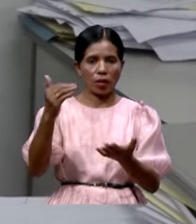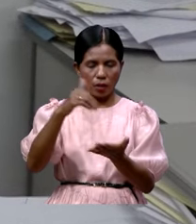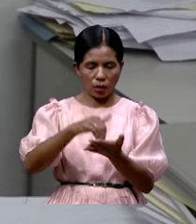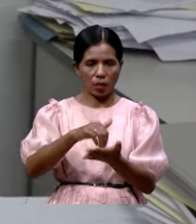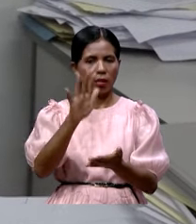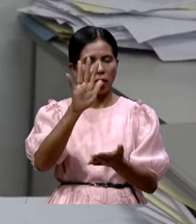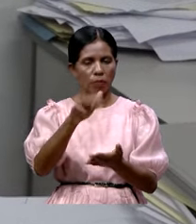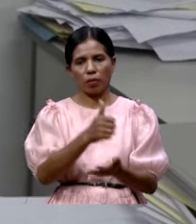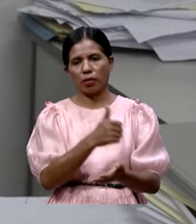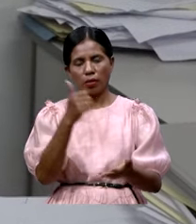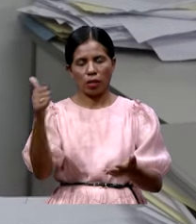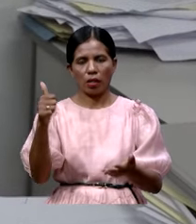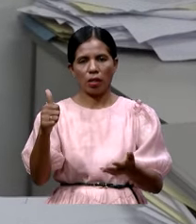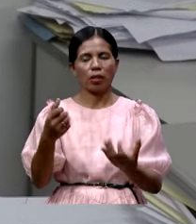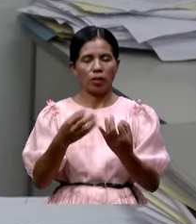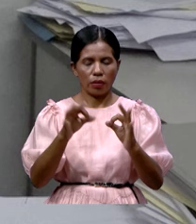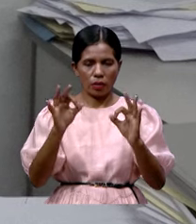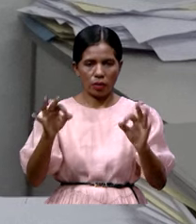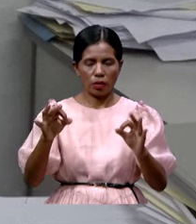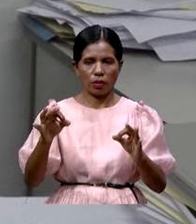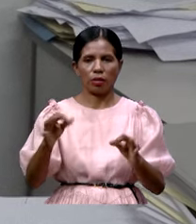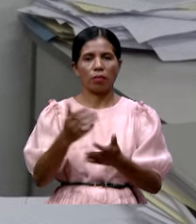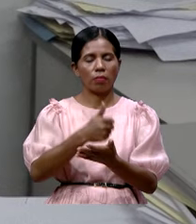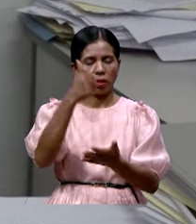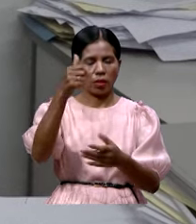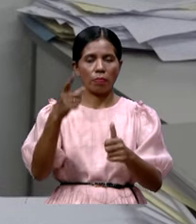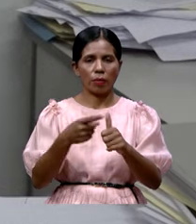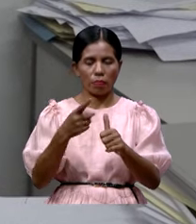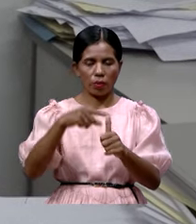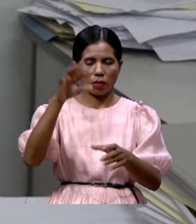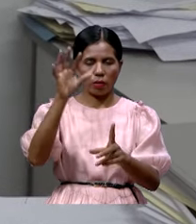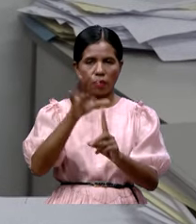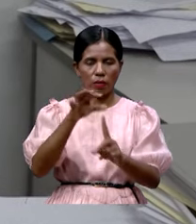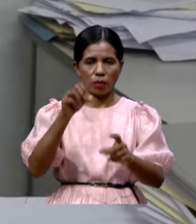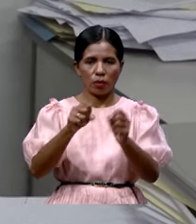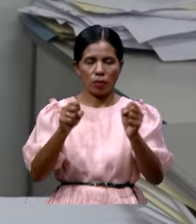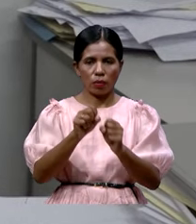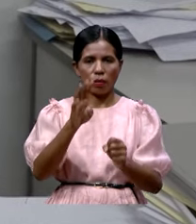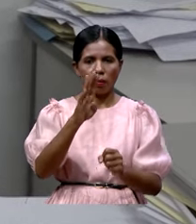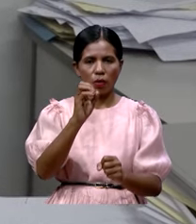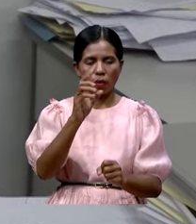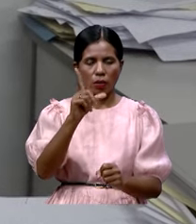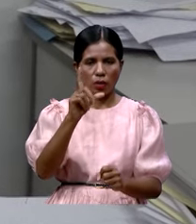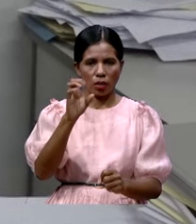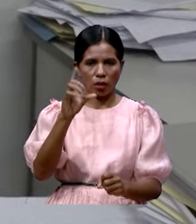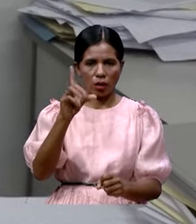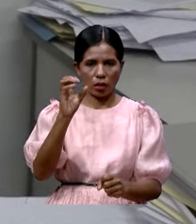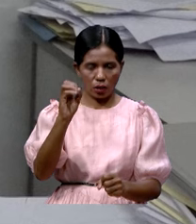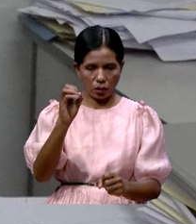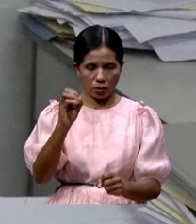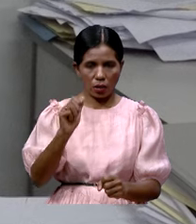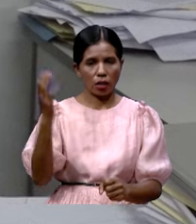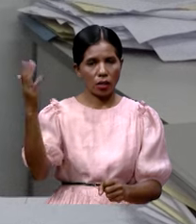selo eleito a primeira ronda que elas. Nema com a Suco Bocolela e a